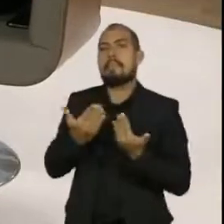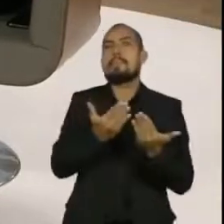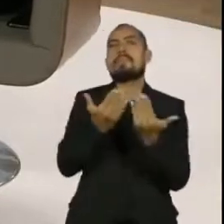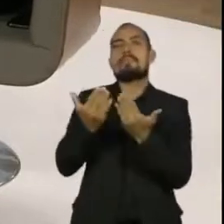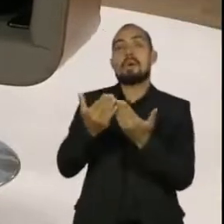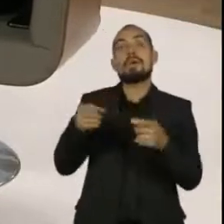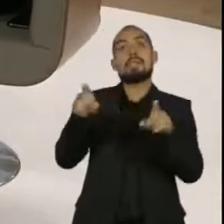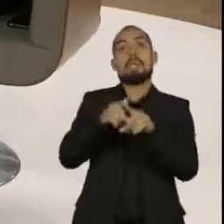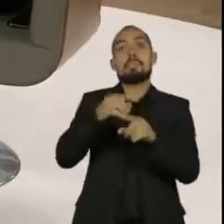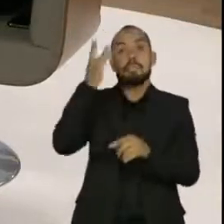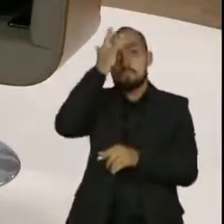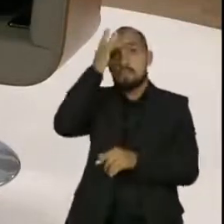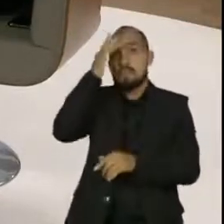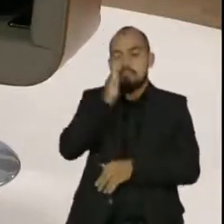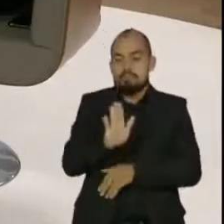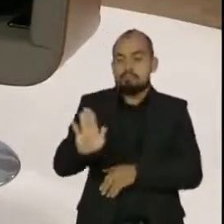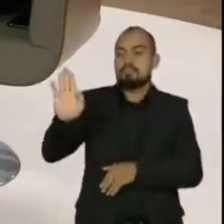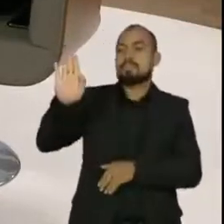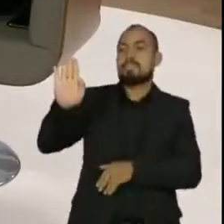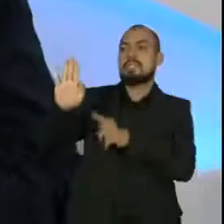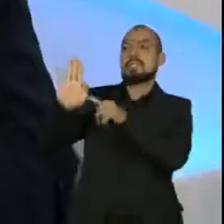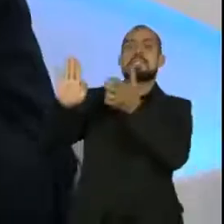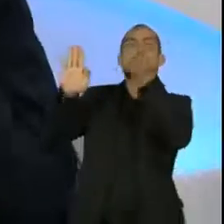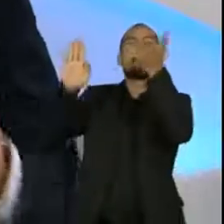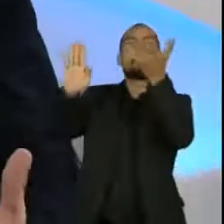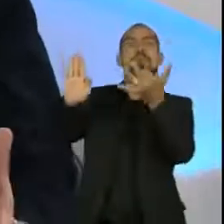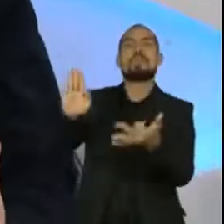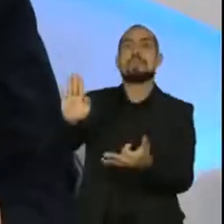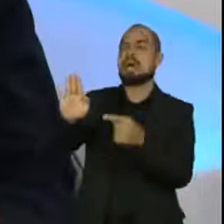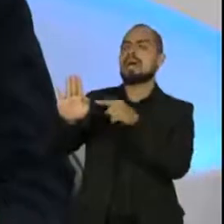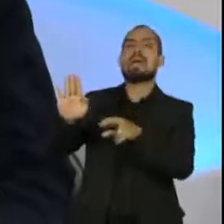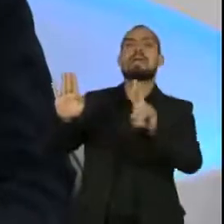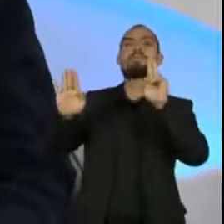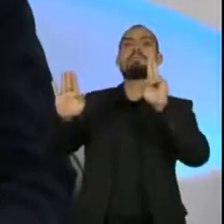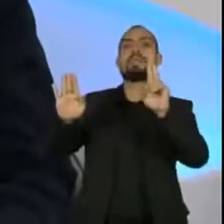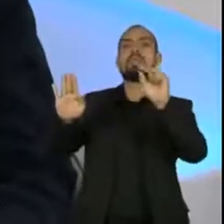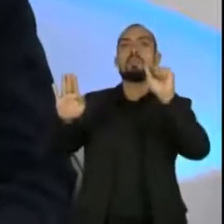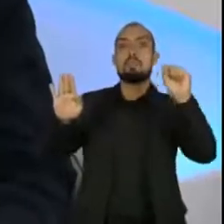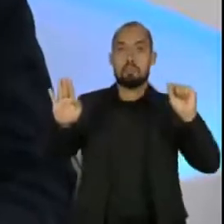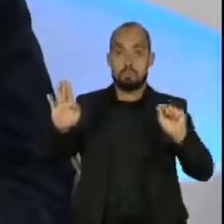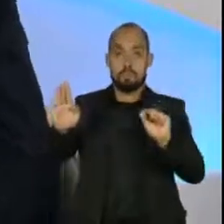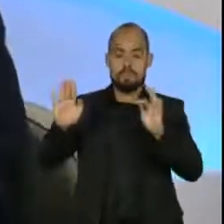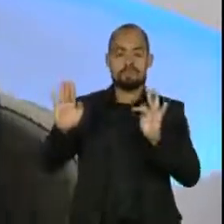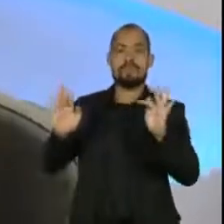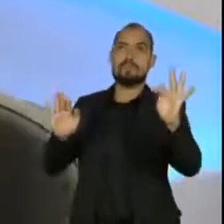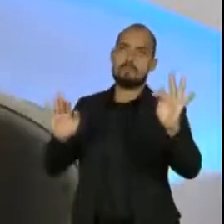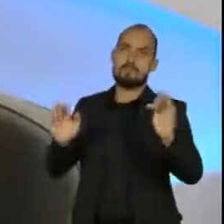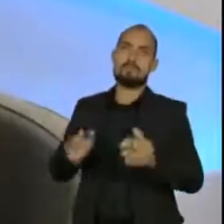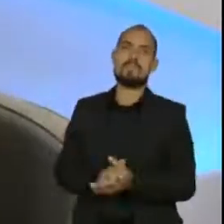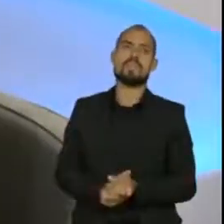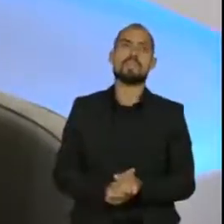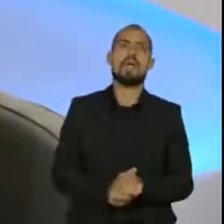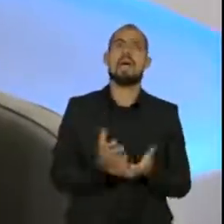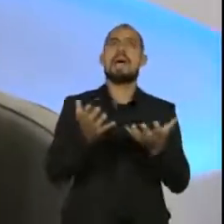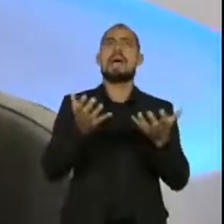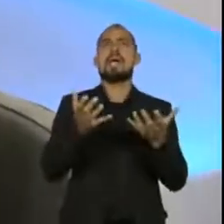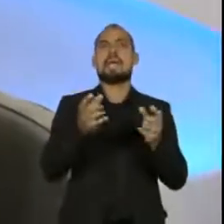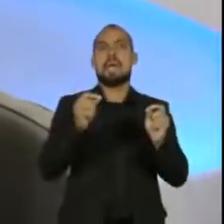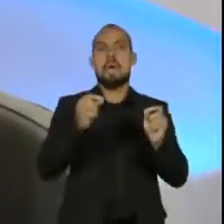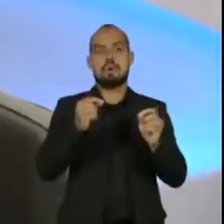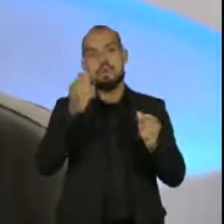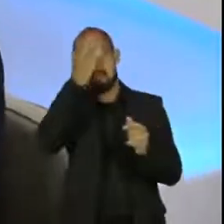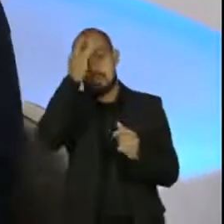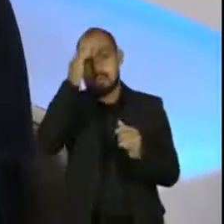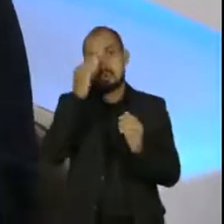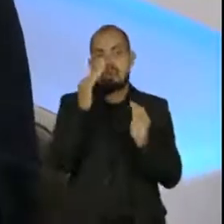com que os parlamentares é falem exatamente o que esperam de um Parlamento se querem o Parlamento